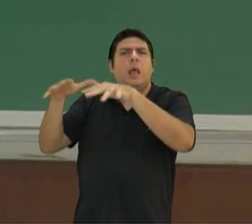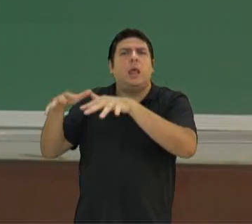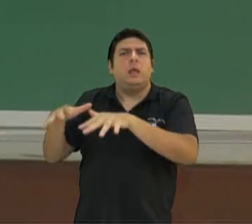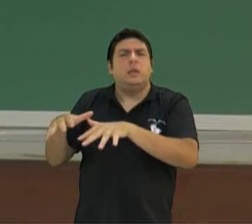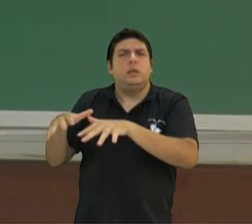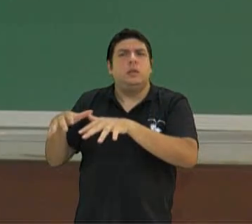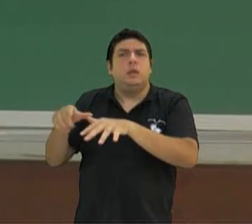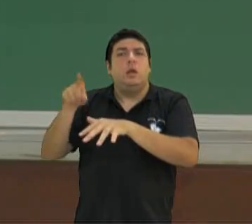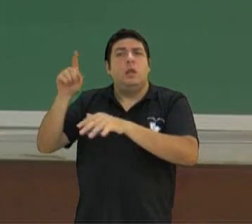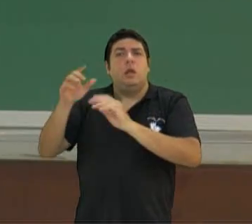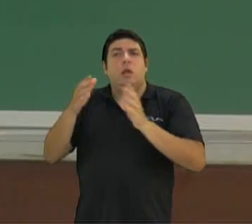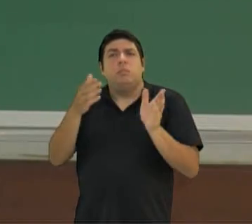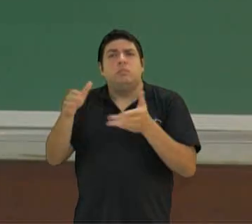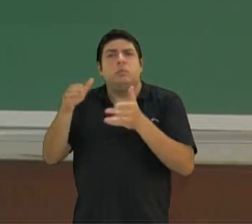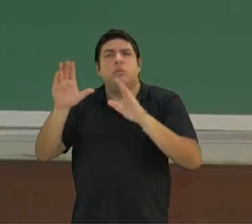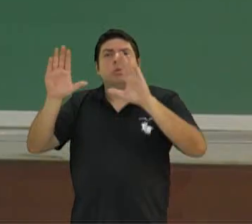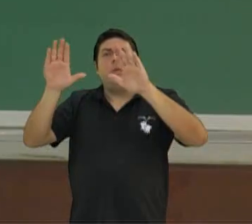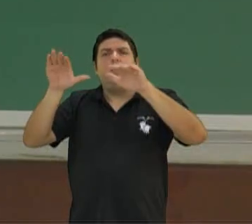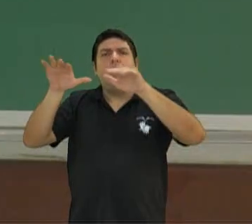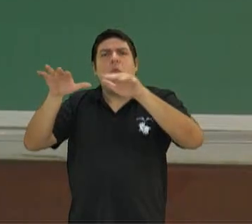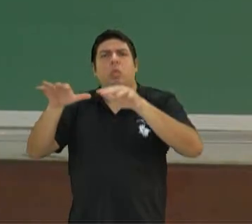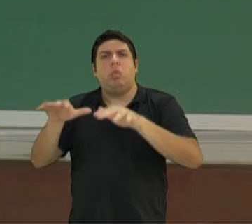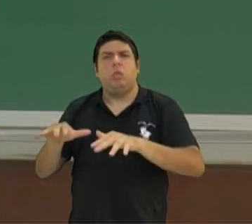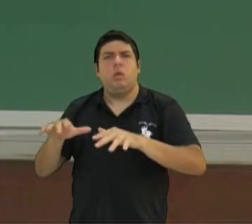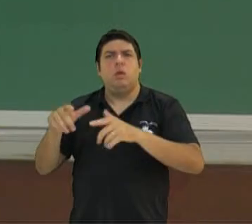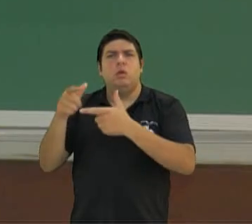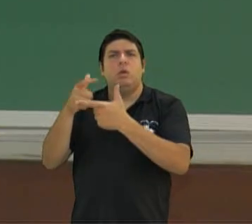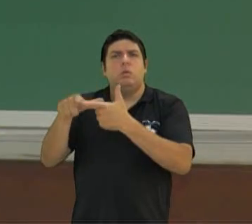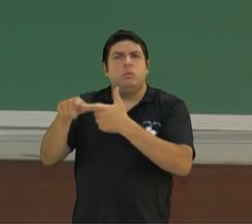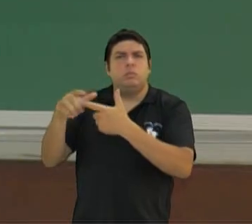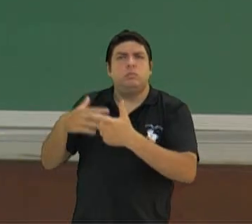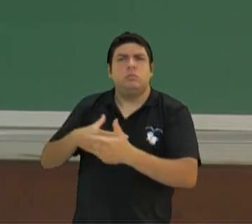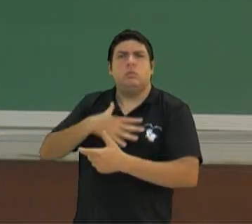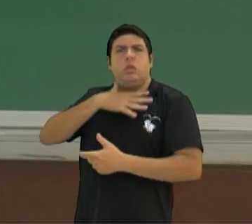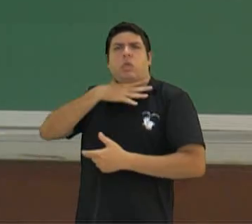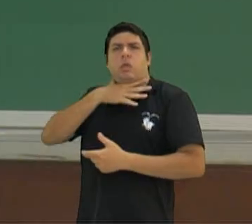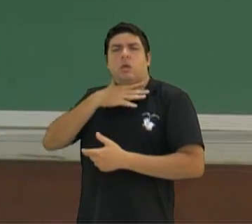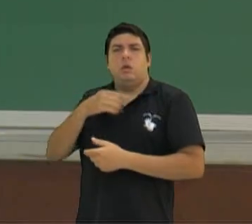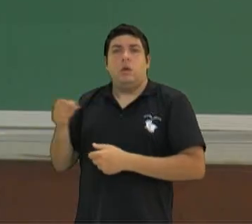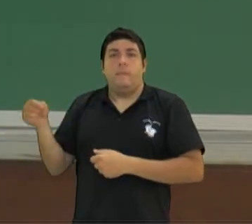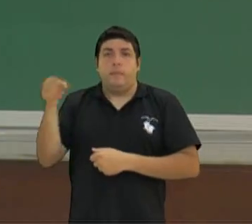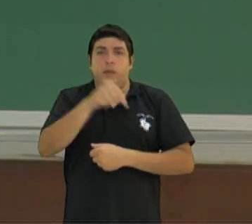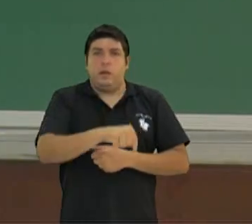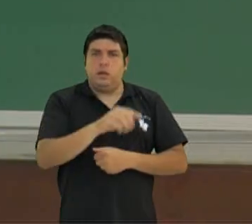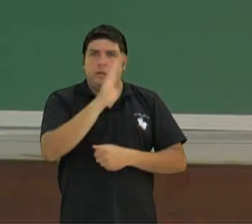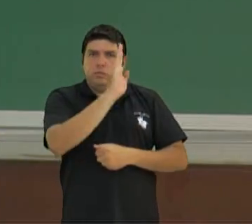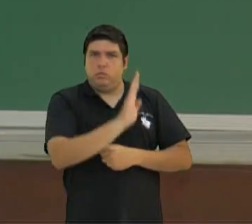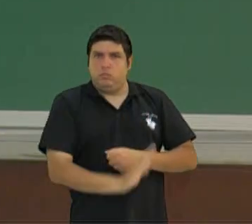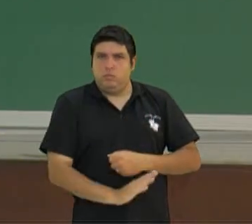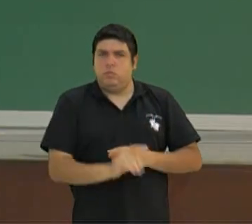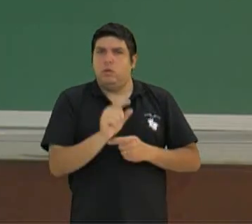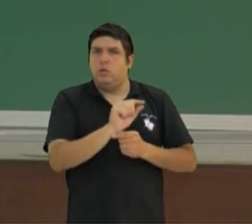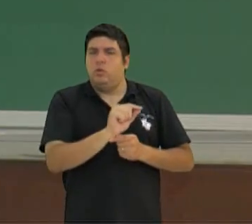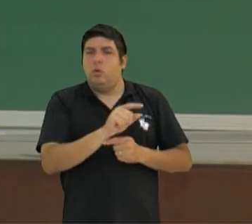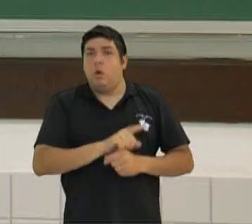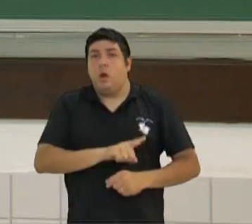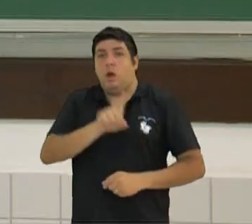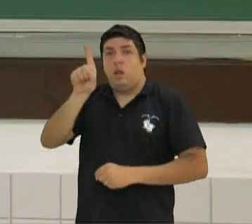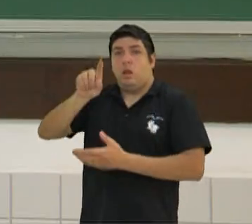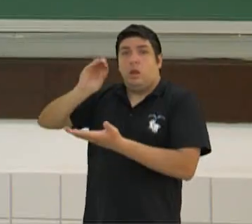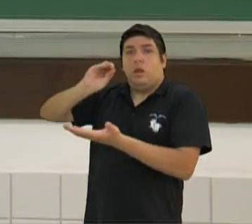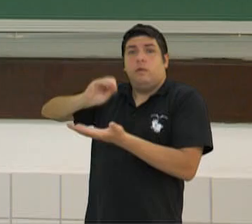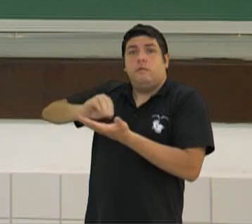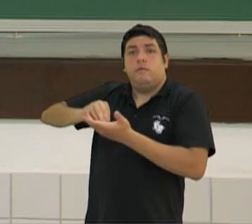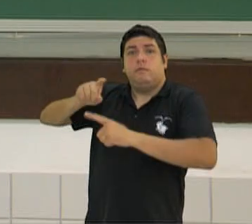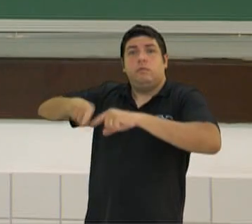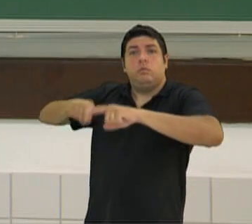para outras partes do mundo, devido aos problemas lá com as guerras. E aí então o que acontece? Começam a faltar